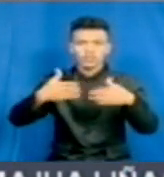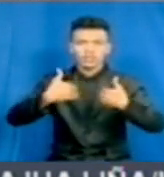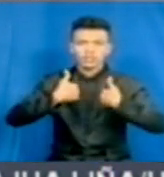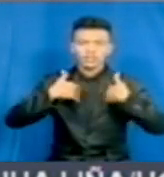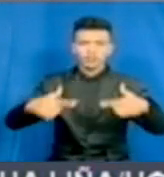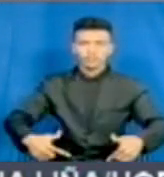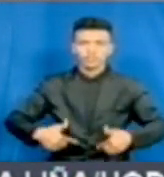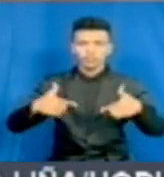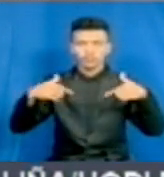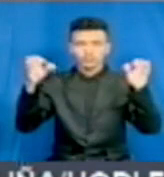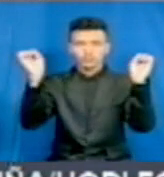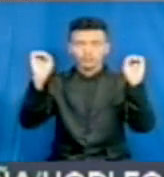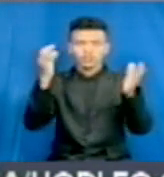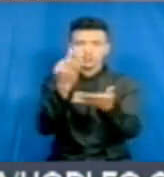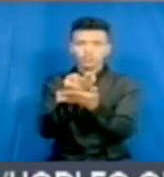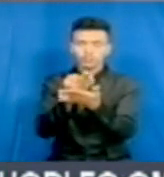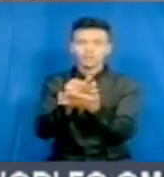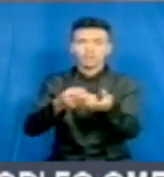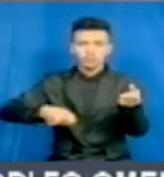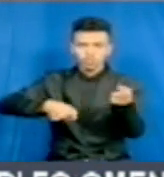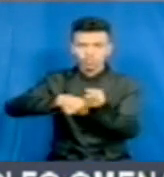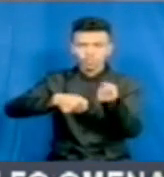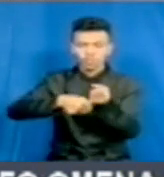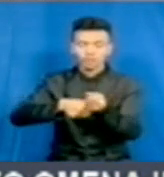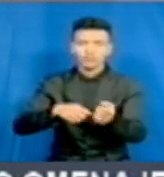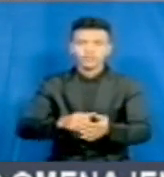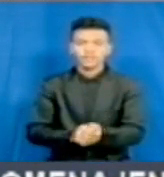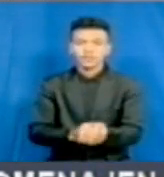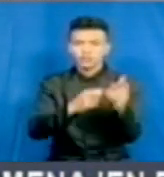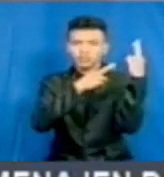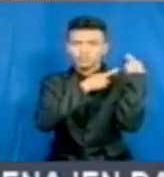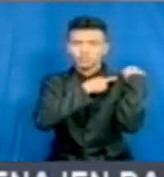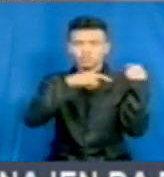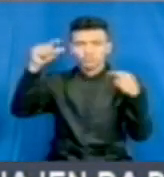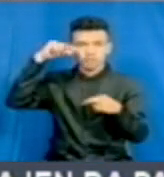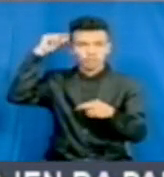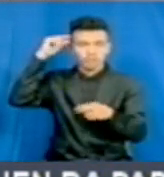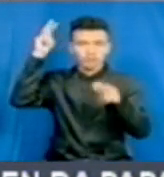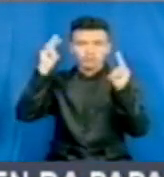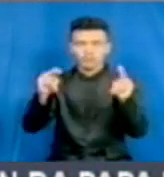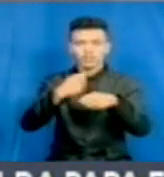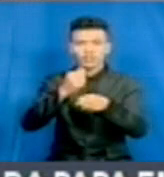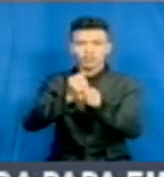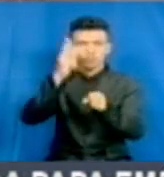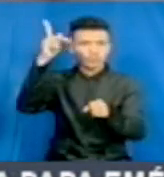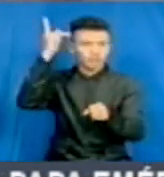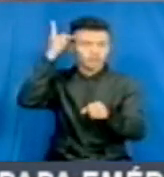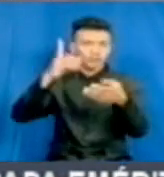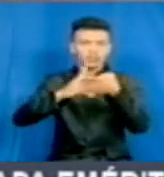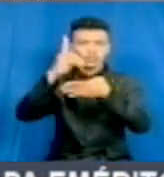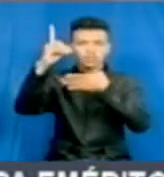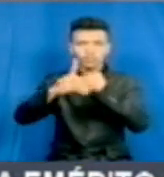Sir laia osan suficiente atu sustenta sen e dene responsabilidade do governo tem halo política de desenvolvimento ne vem